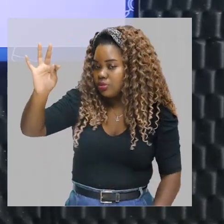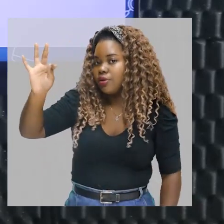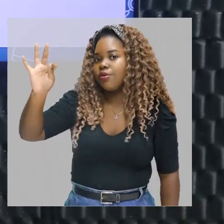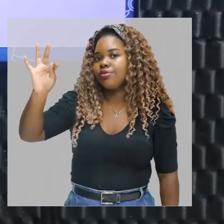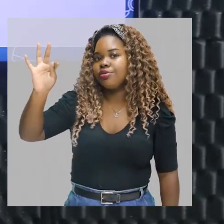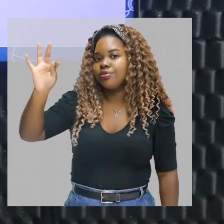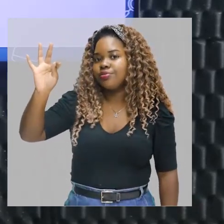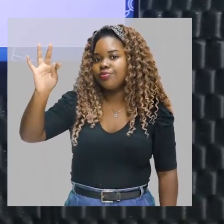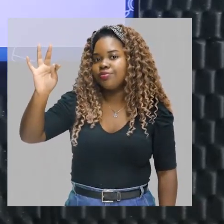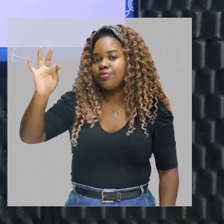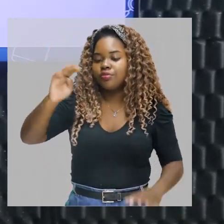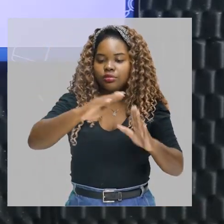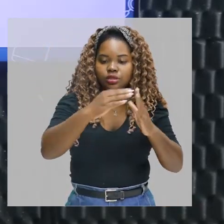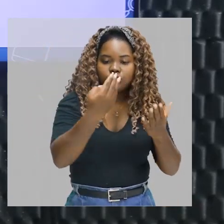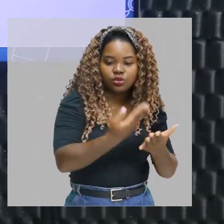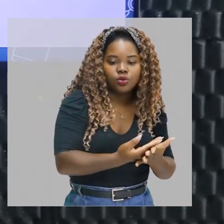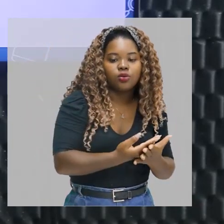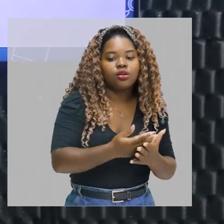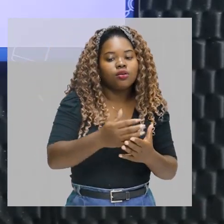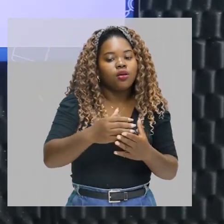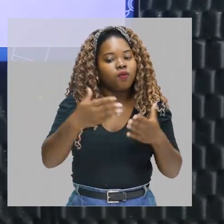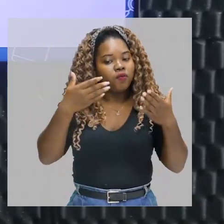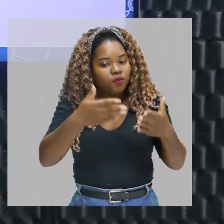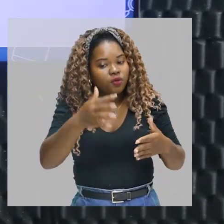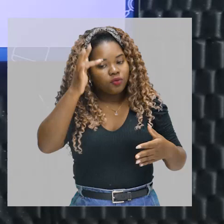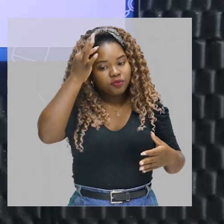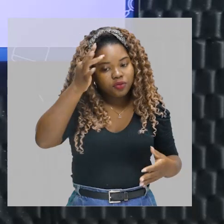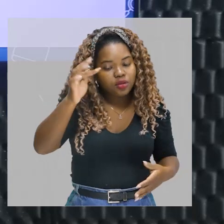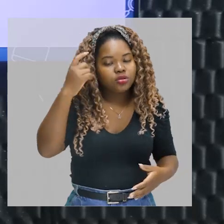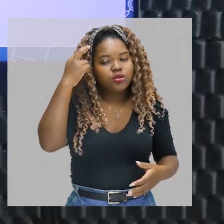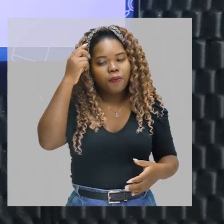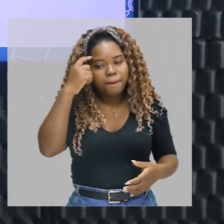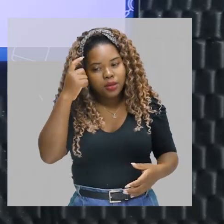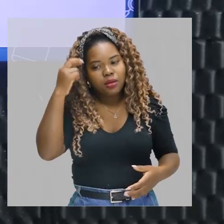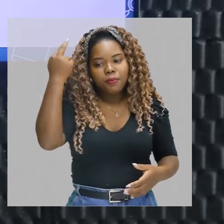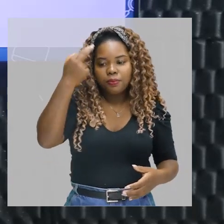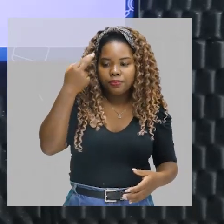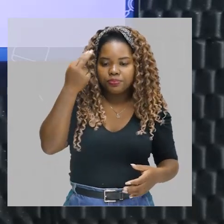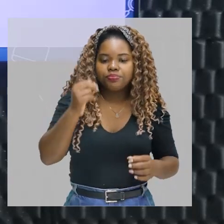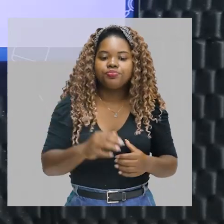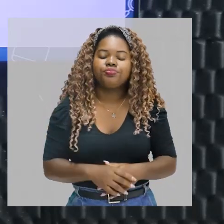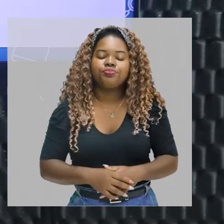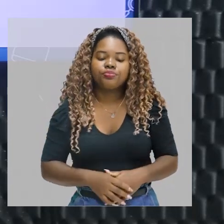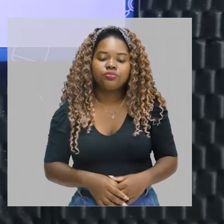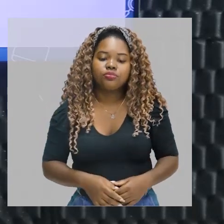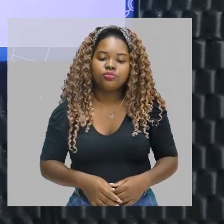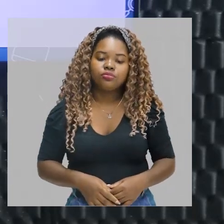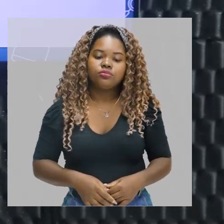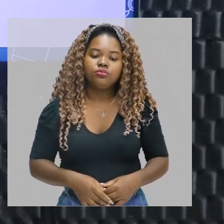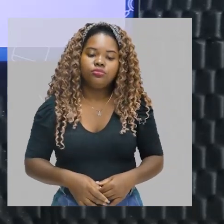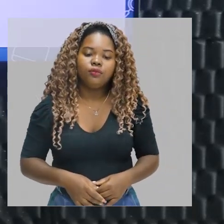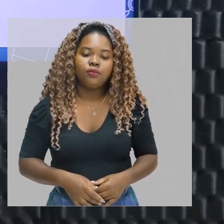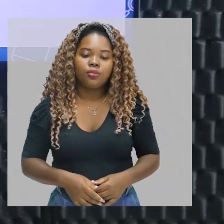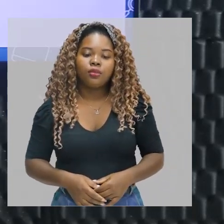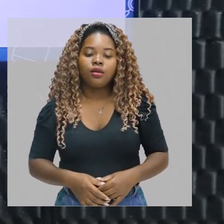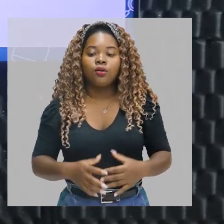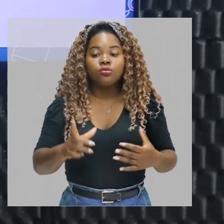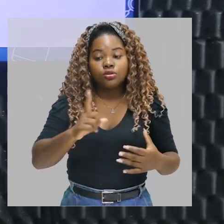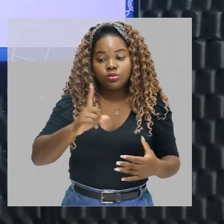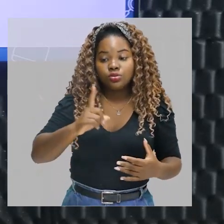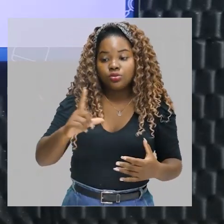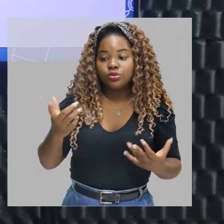primeiras escolas filosóficas, certo? E quando se tratava, né, de algo